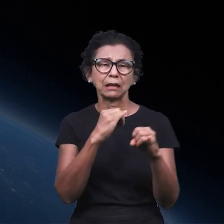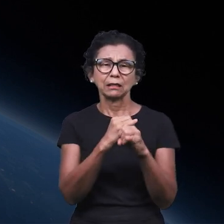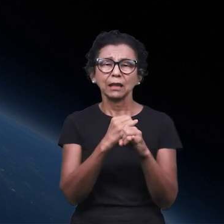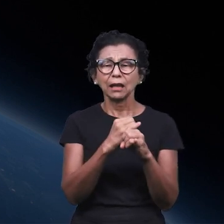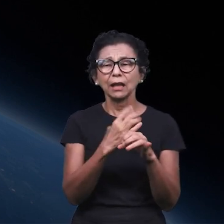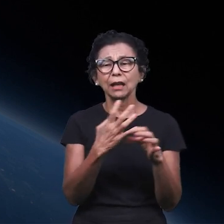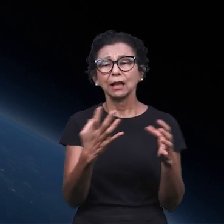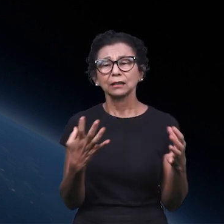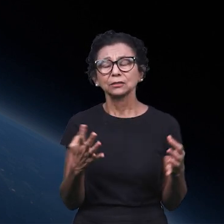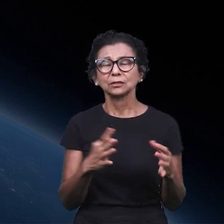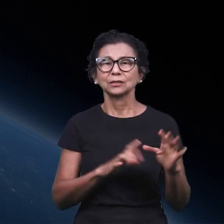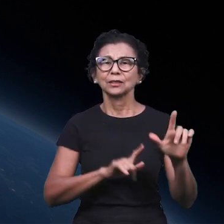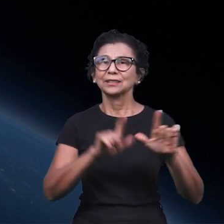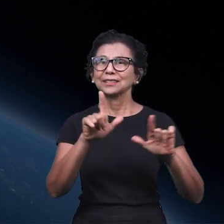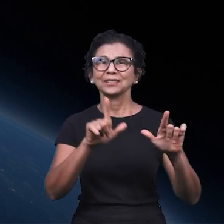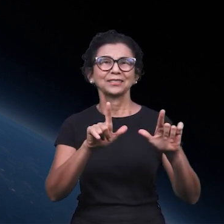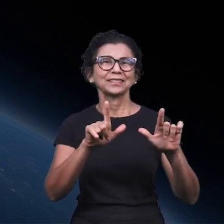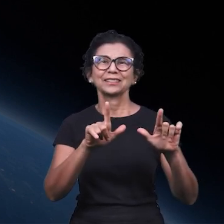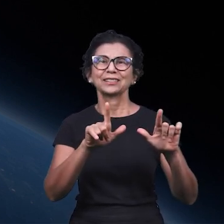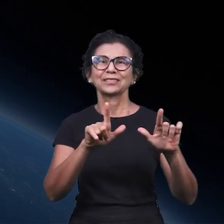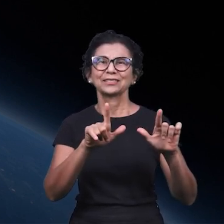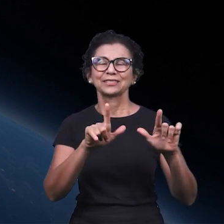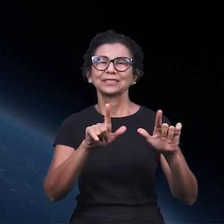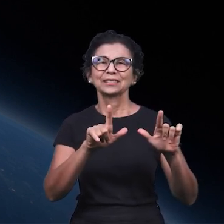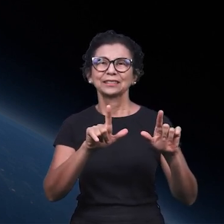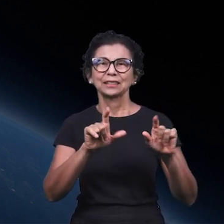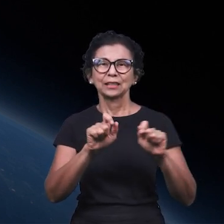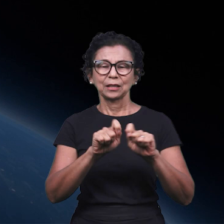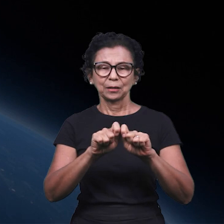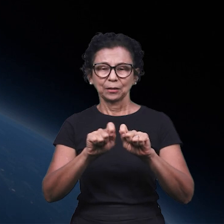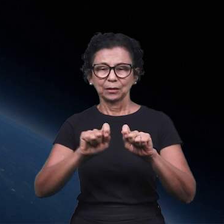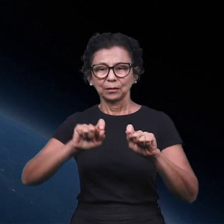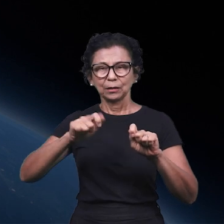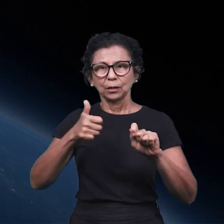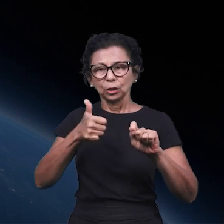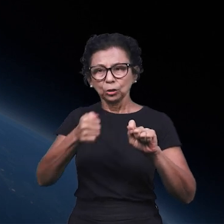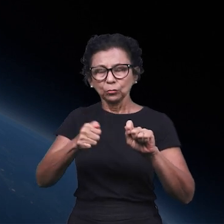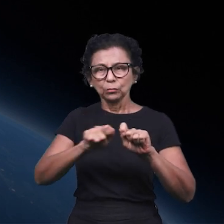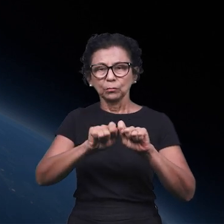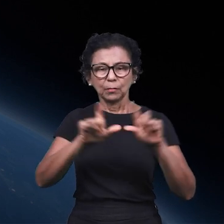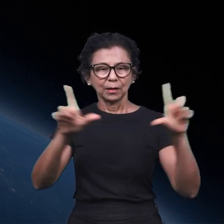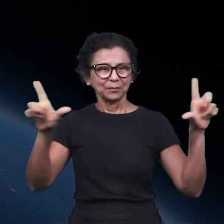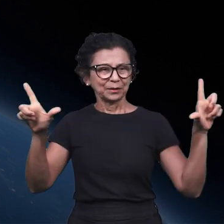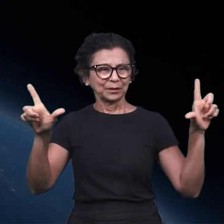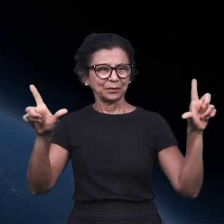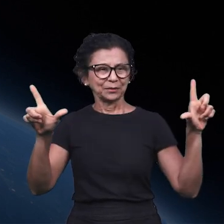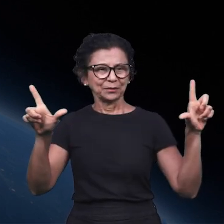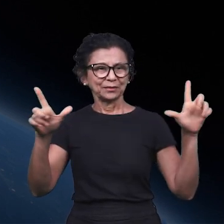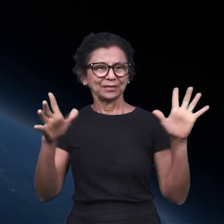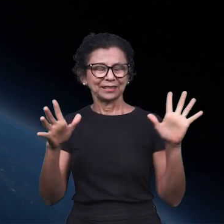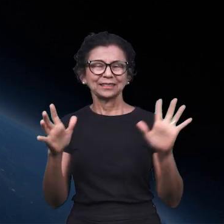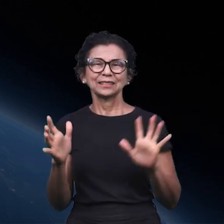que possui essa grande vantagem, né, de ter essa